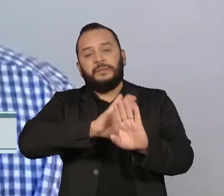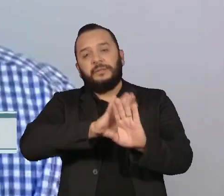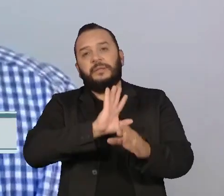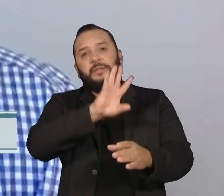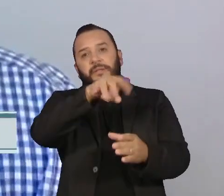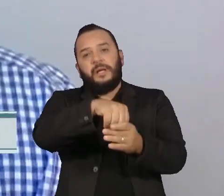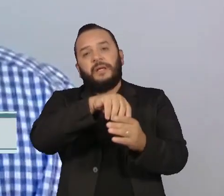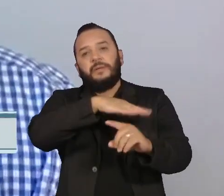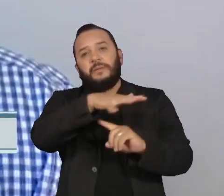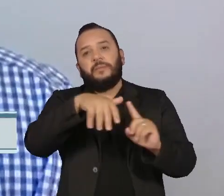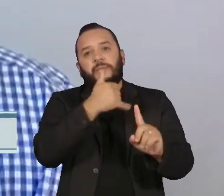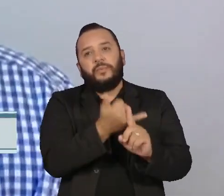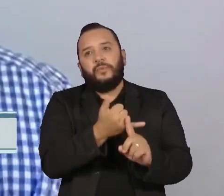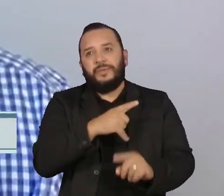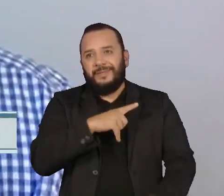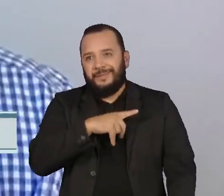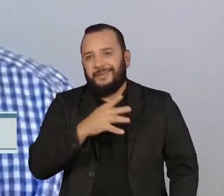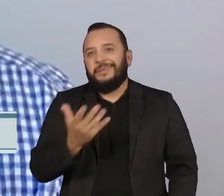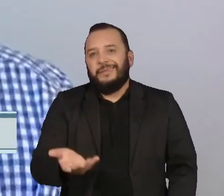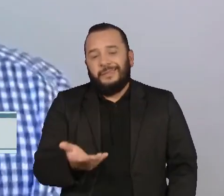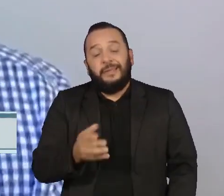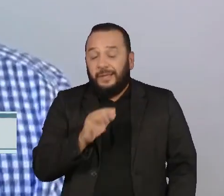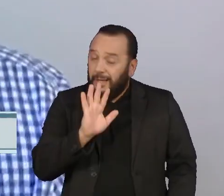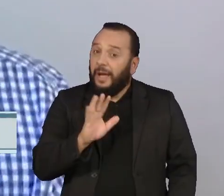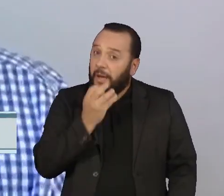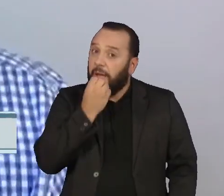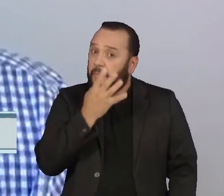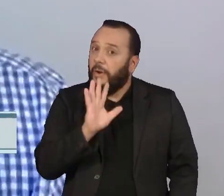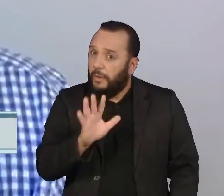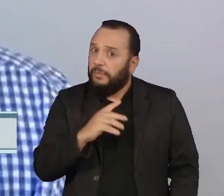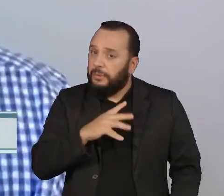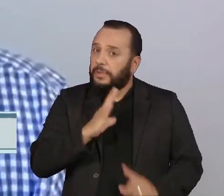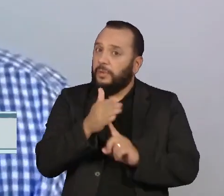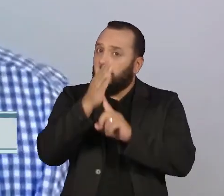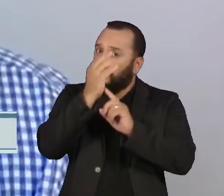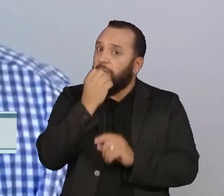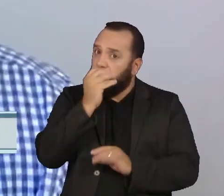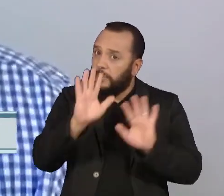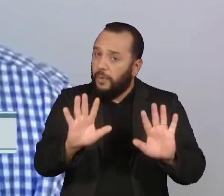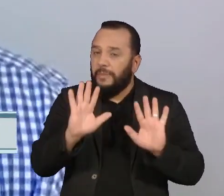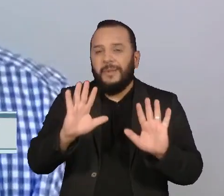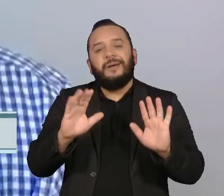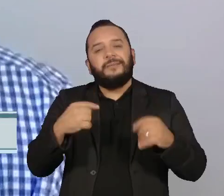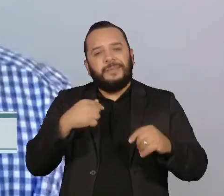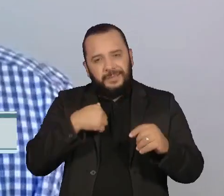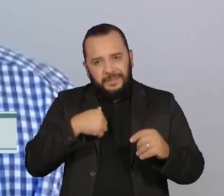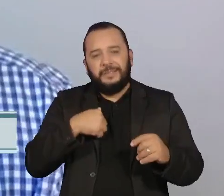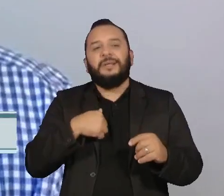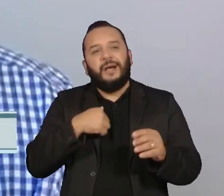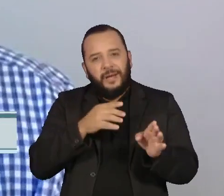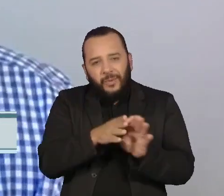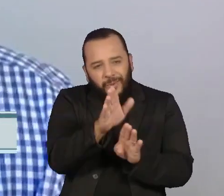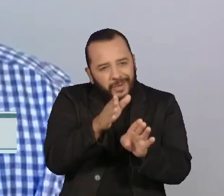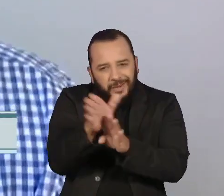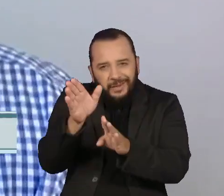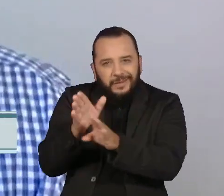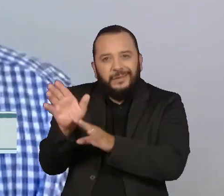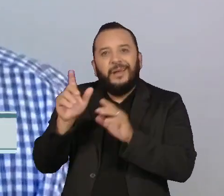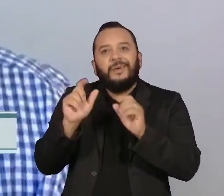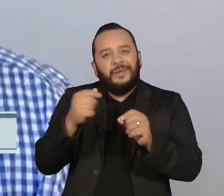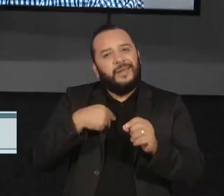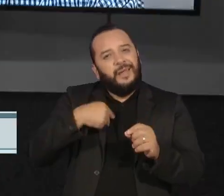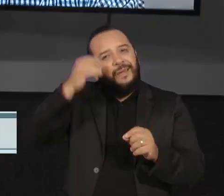forma, trazendo benefícios, mas se não houver um trabalho de conscientização a respeito disso, elas também podem trazer